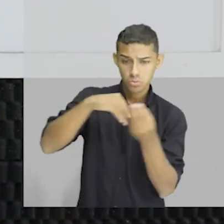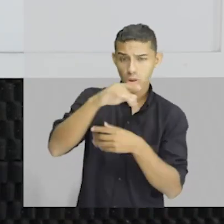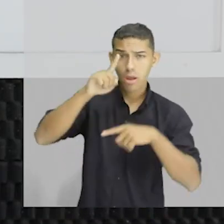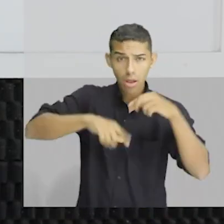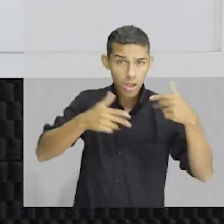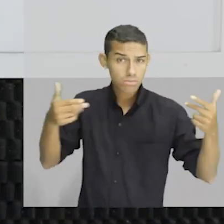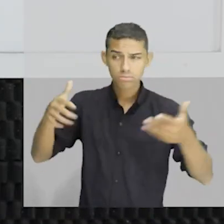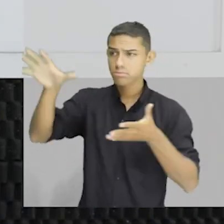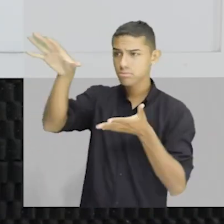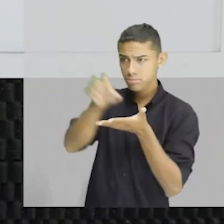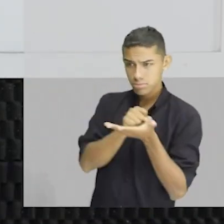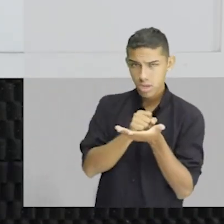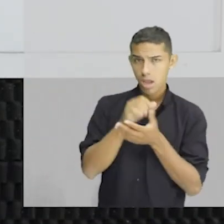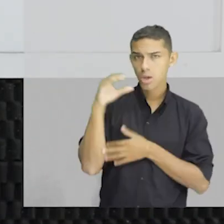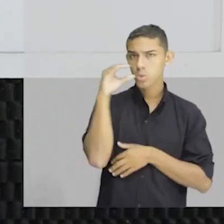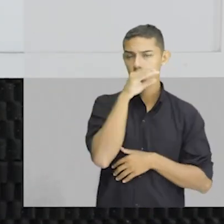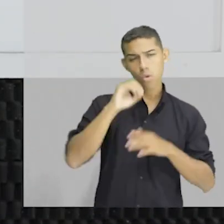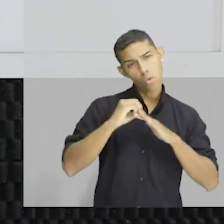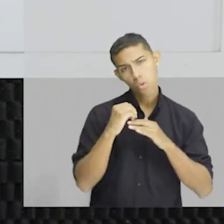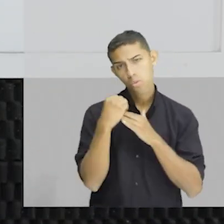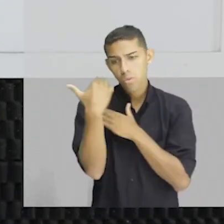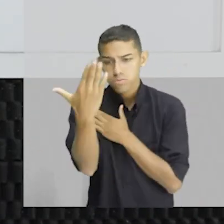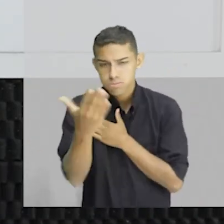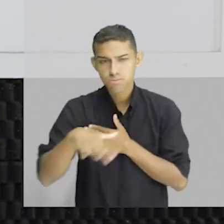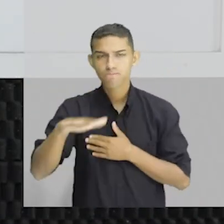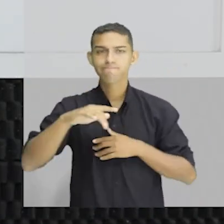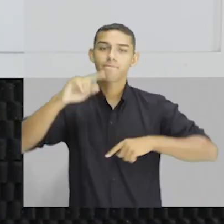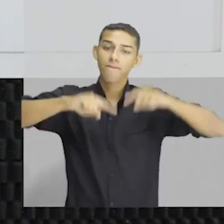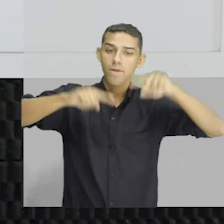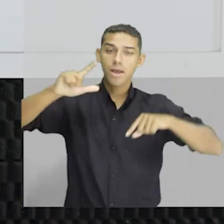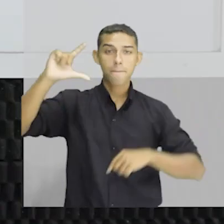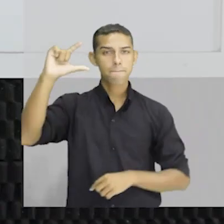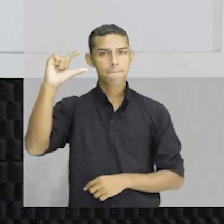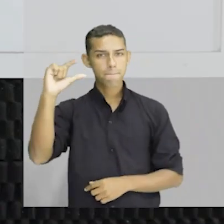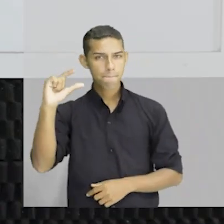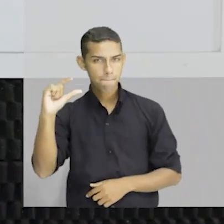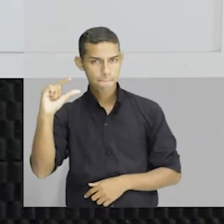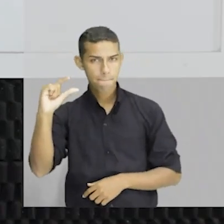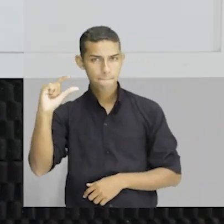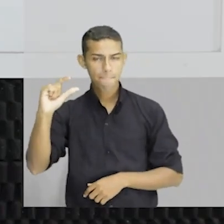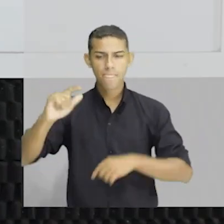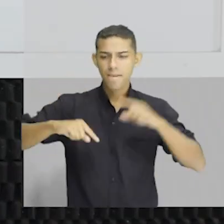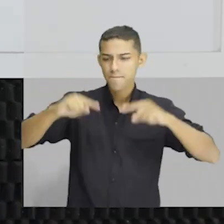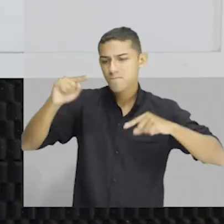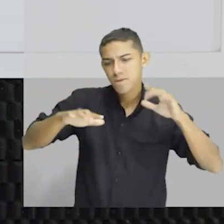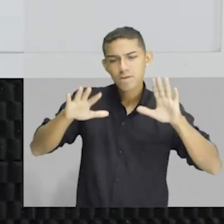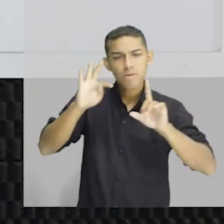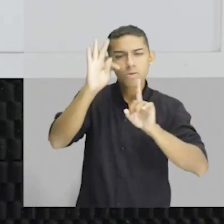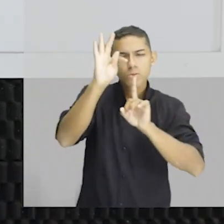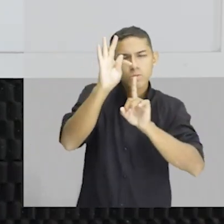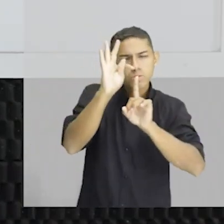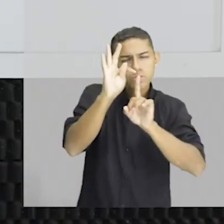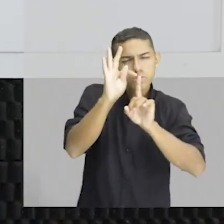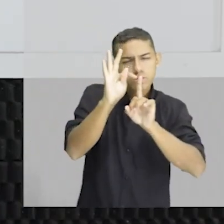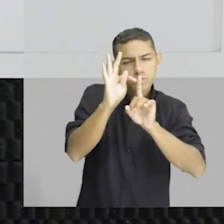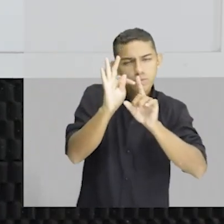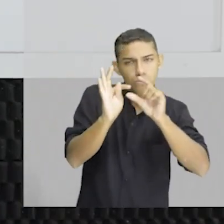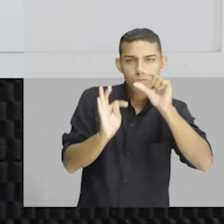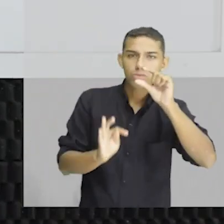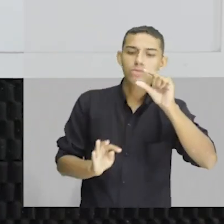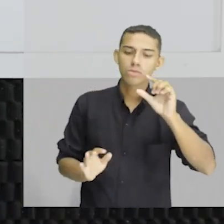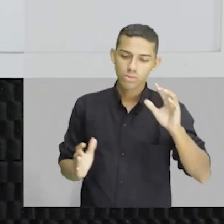a temperatura varia menos tá você retira calor a temperatura baixa um pouquinho